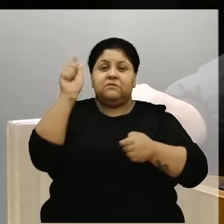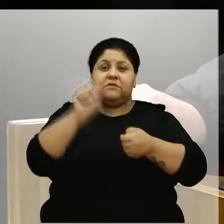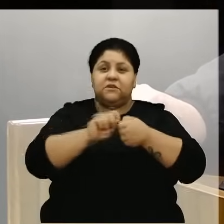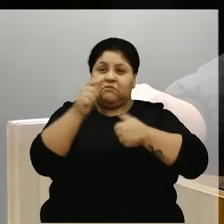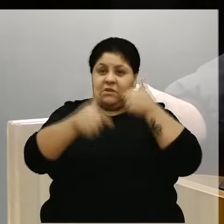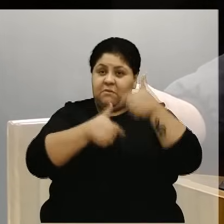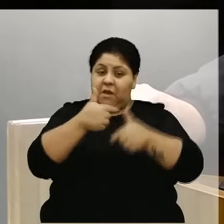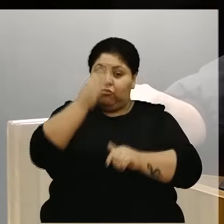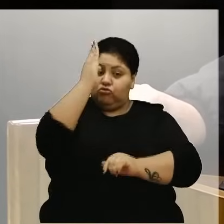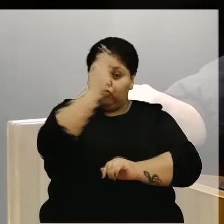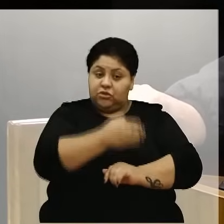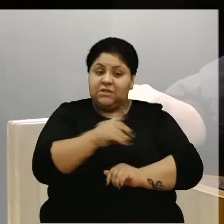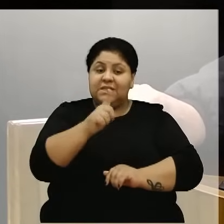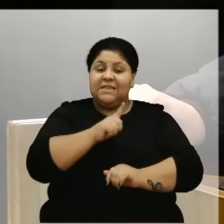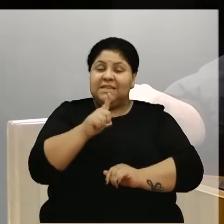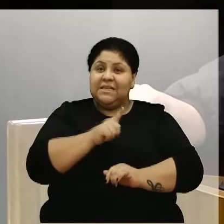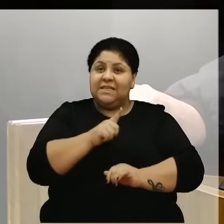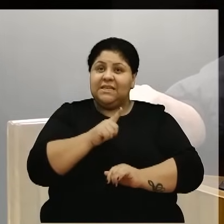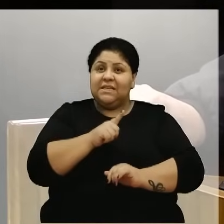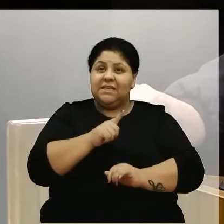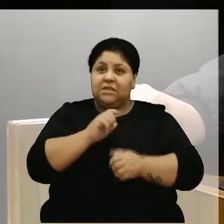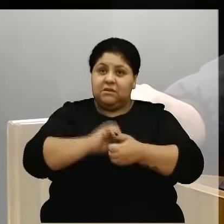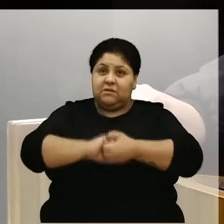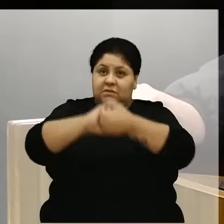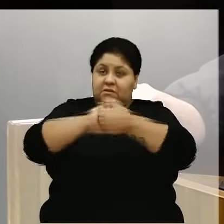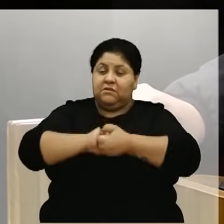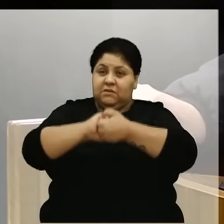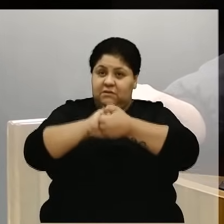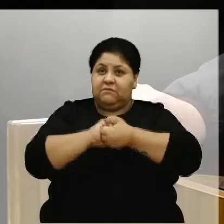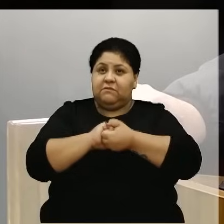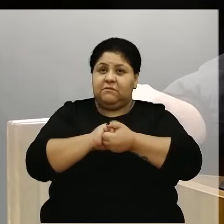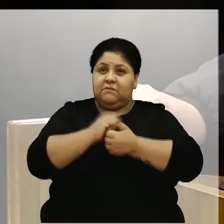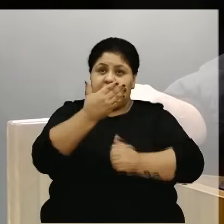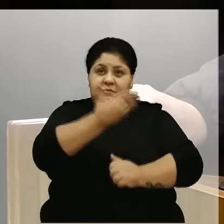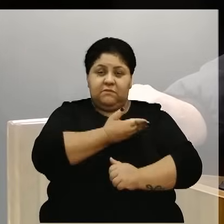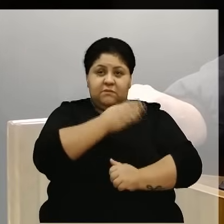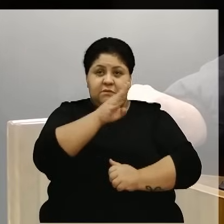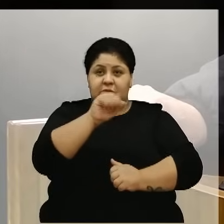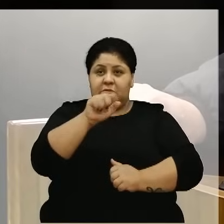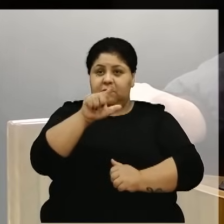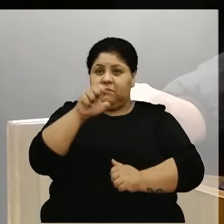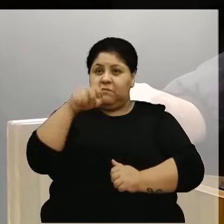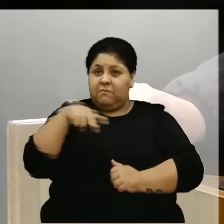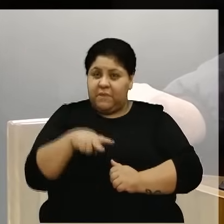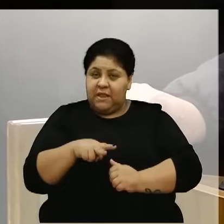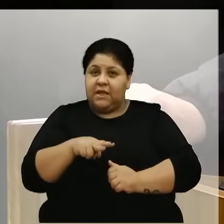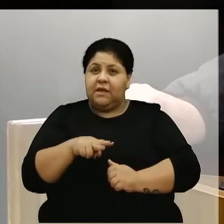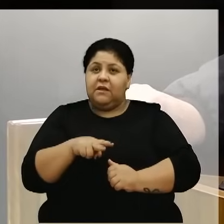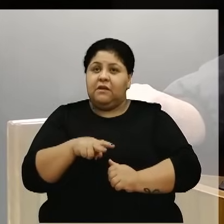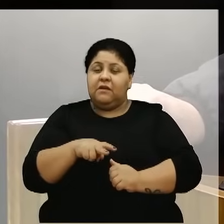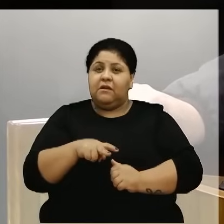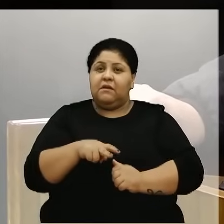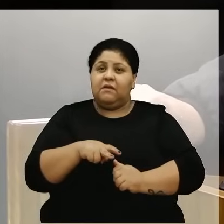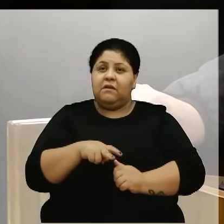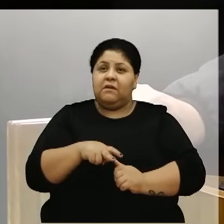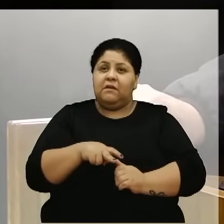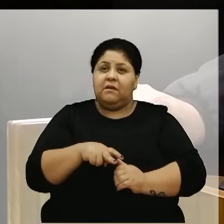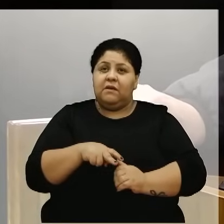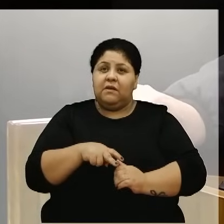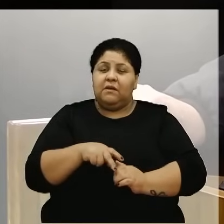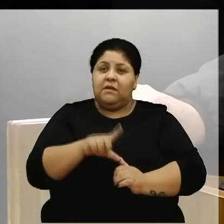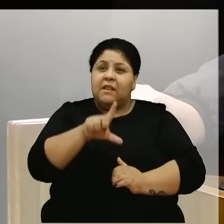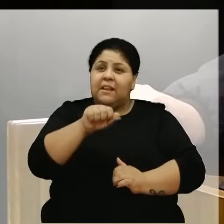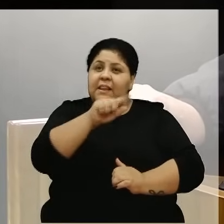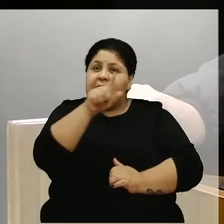direta, a gente tem que se agregar com parcerias. Está aqui o meu amigo Balém ali em cima, a gente está em parceria, fazendo um perfilamento a laser dessa